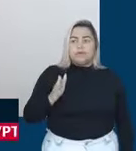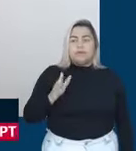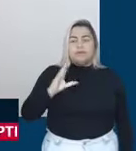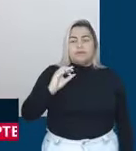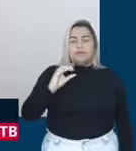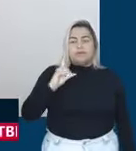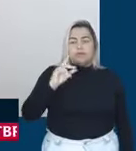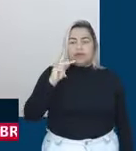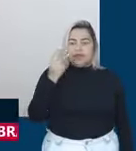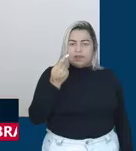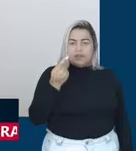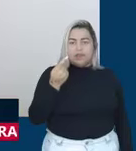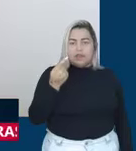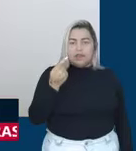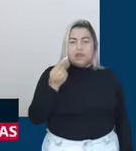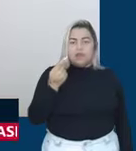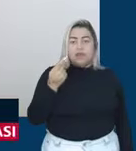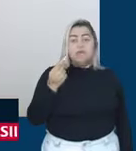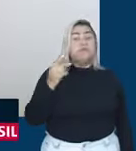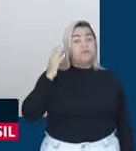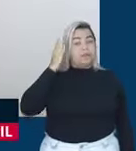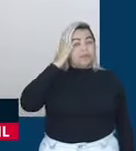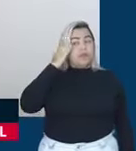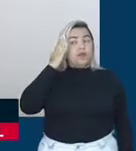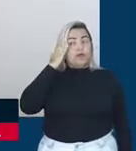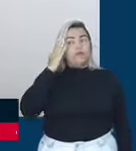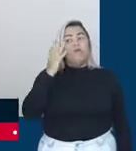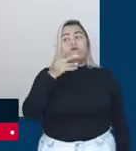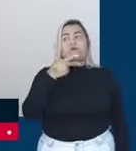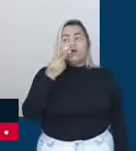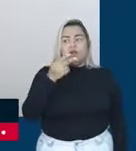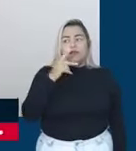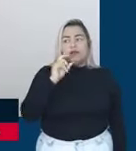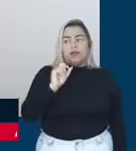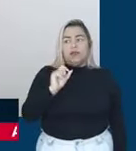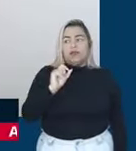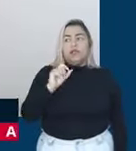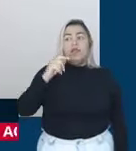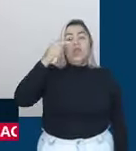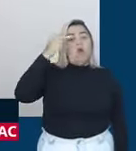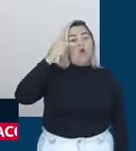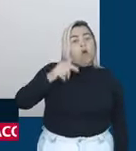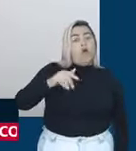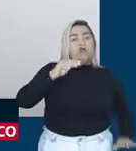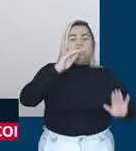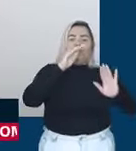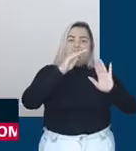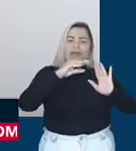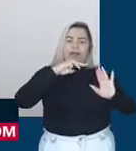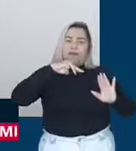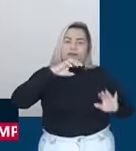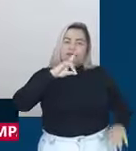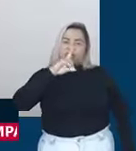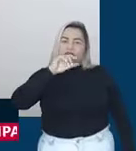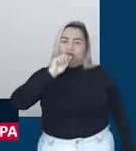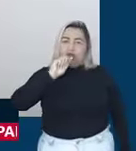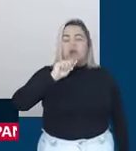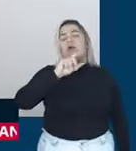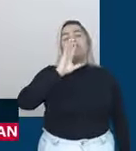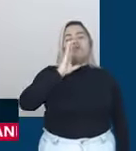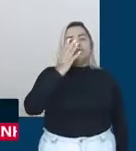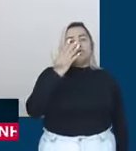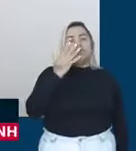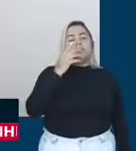CDH, mas eu sei que você também gostaria de falar que outra medida tomada pelo presidente Lula